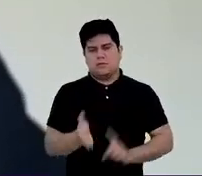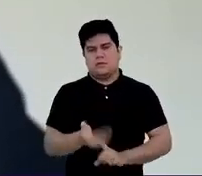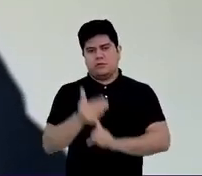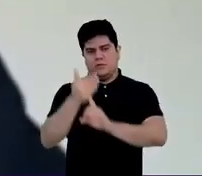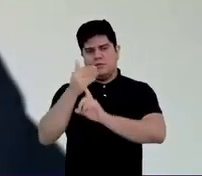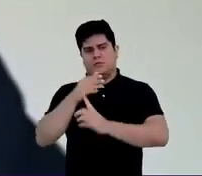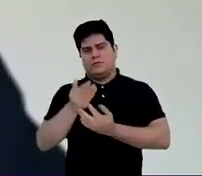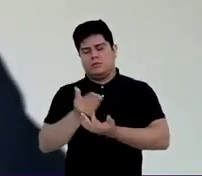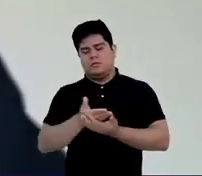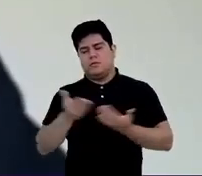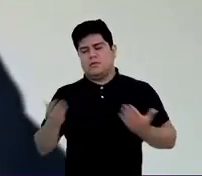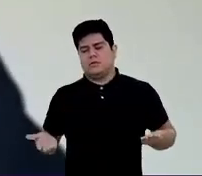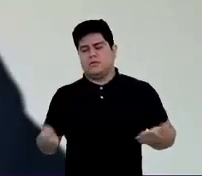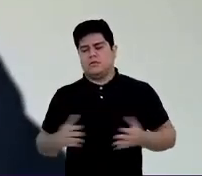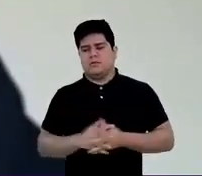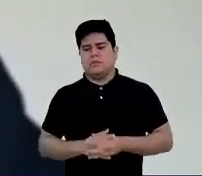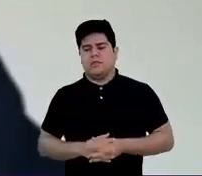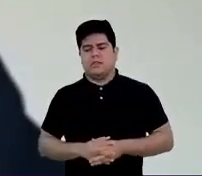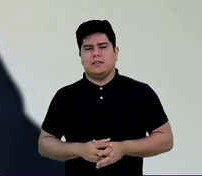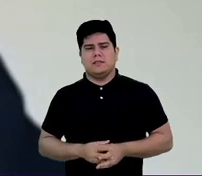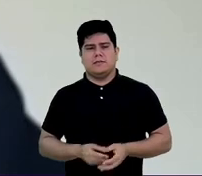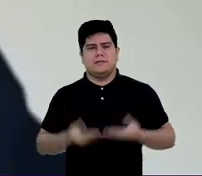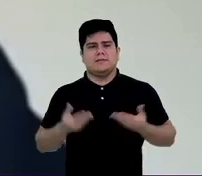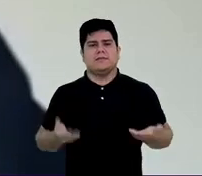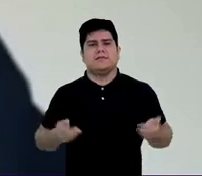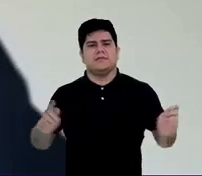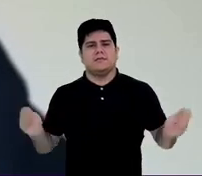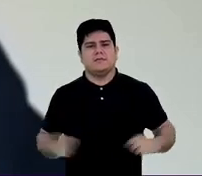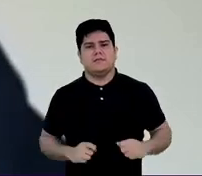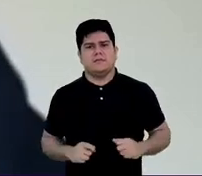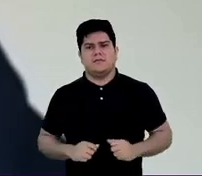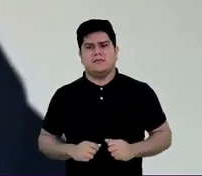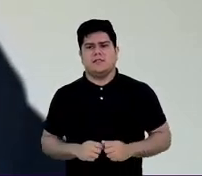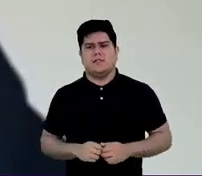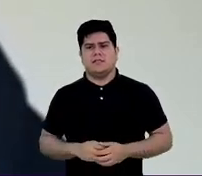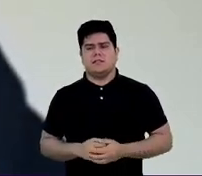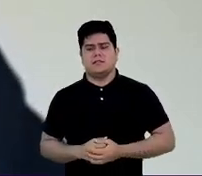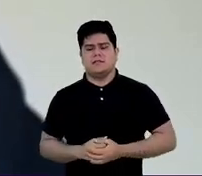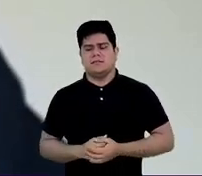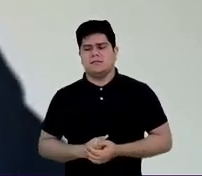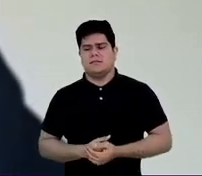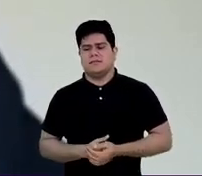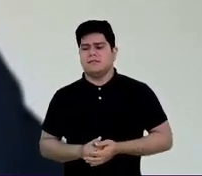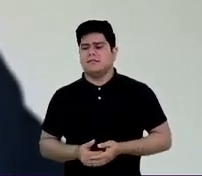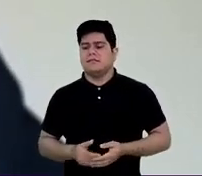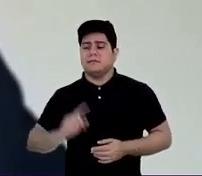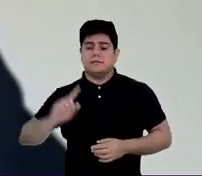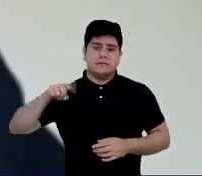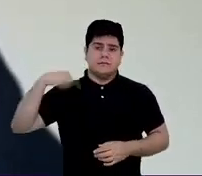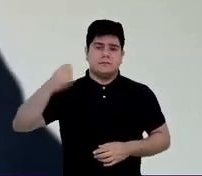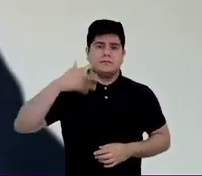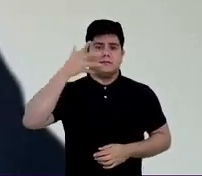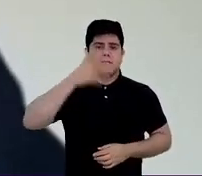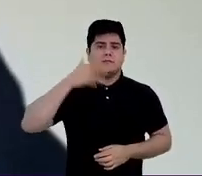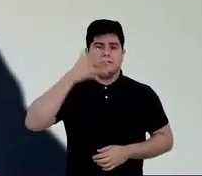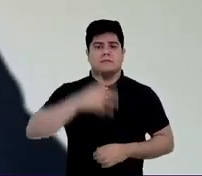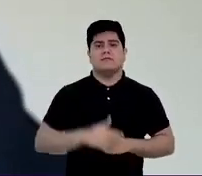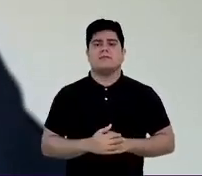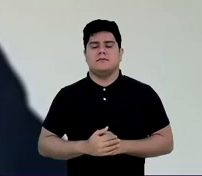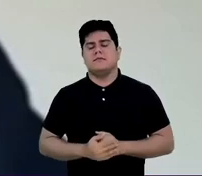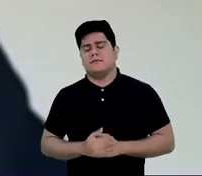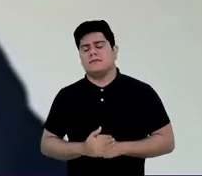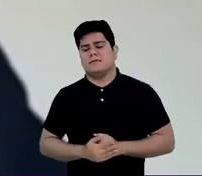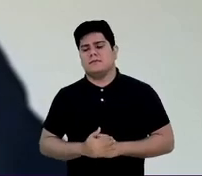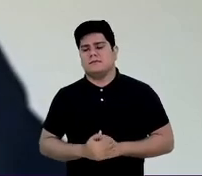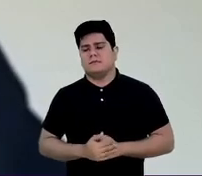tecnologias oferece todas essas vantagens, né? E agora vamos passar para o próximo palestrante, que é o Dr. Gustavo